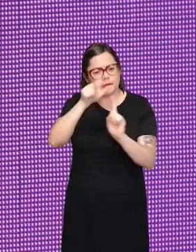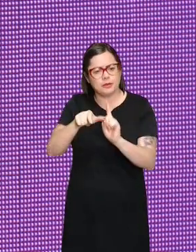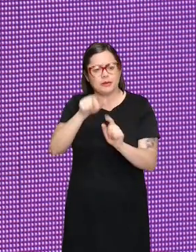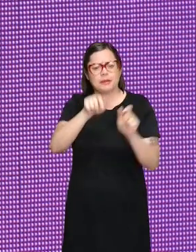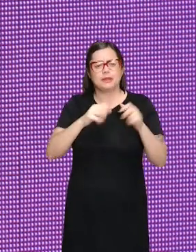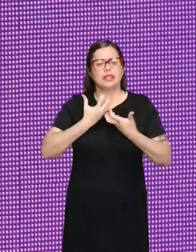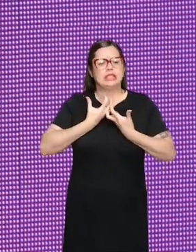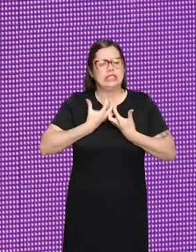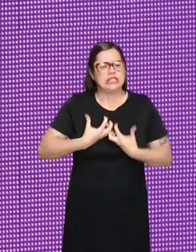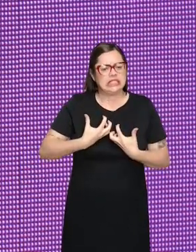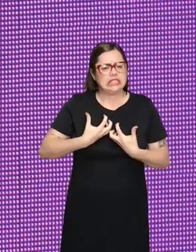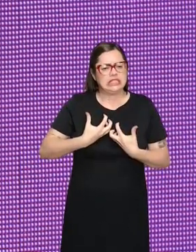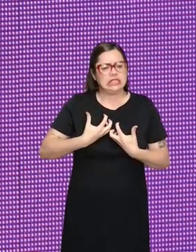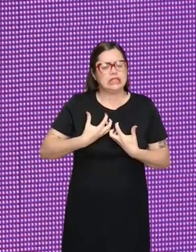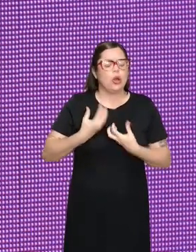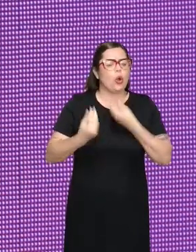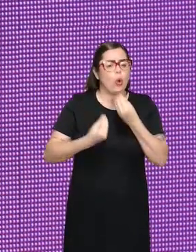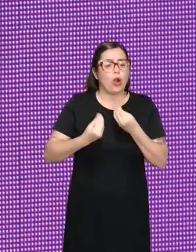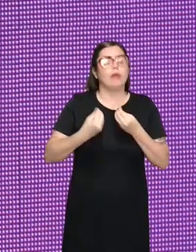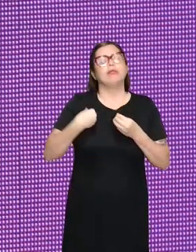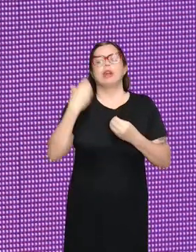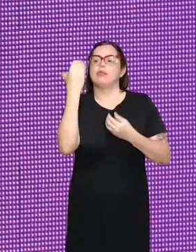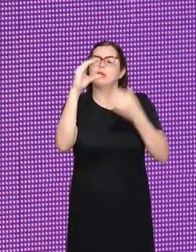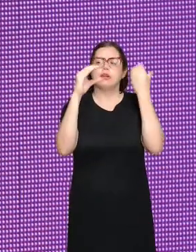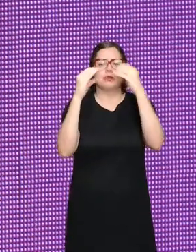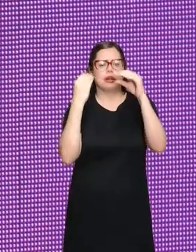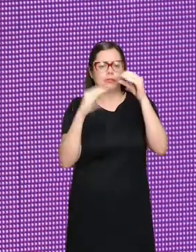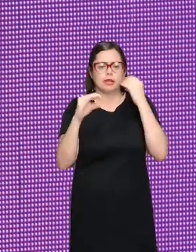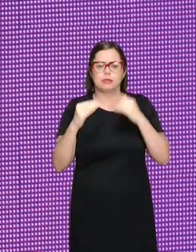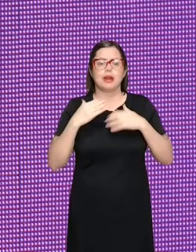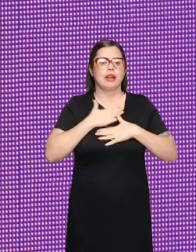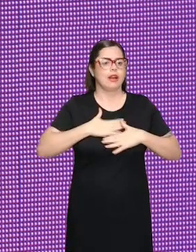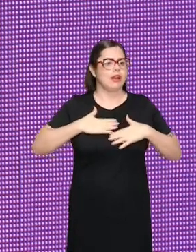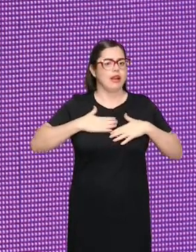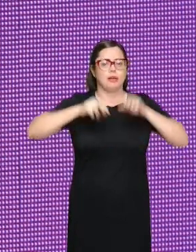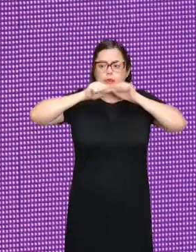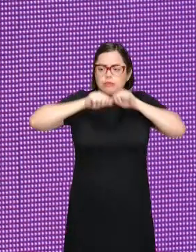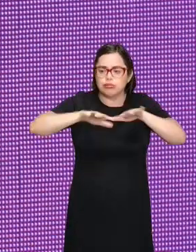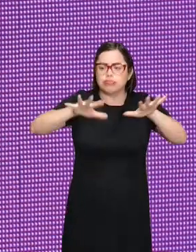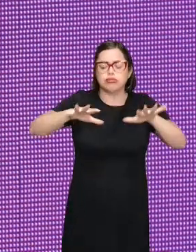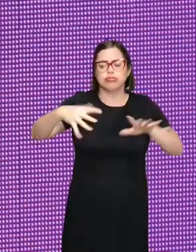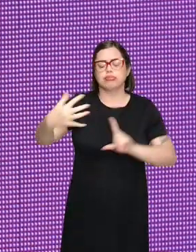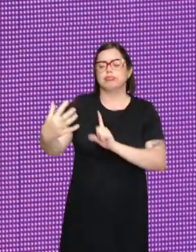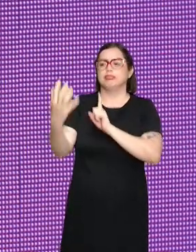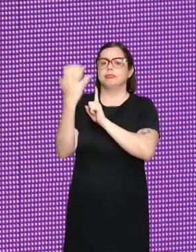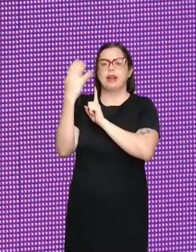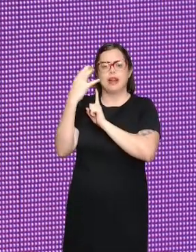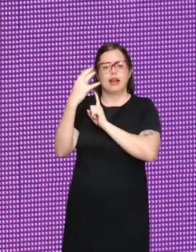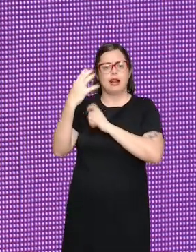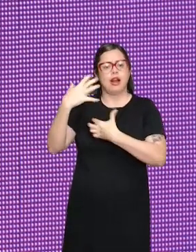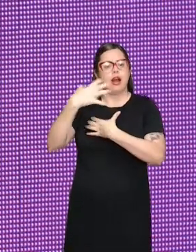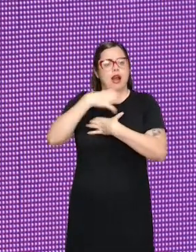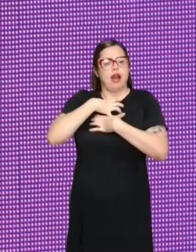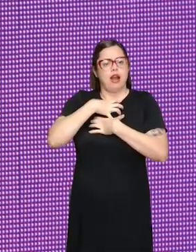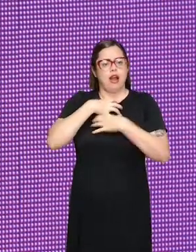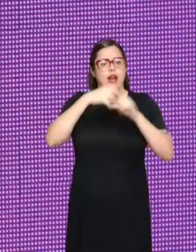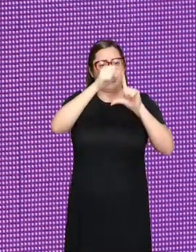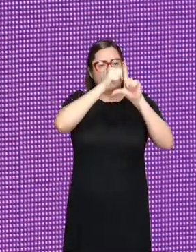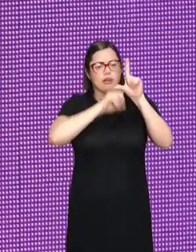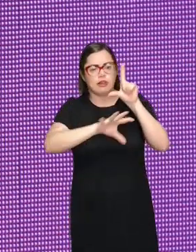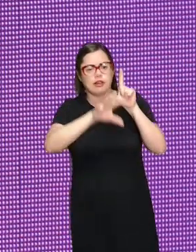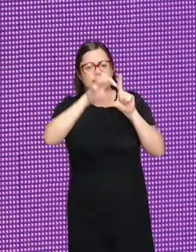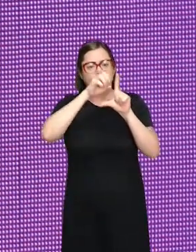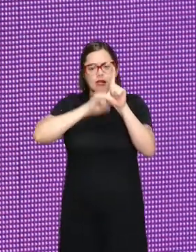de conteúdo que eu amo fazer e que eu vejo ali como eles reverberam muito nas pessoas, eles trazem muito engajamento, porque eles acabam